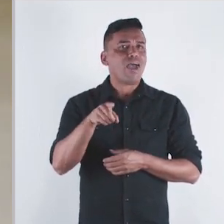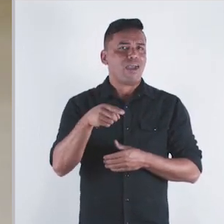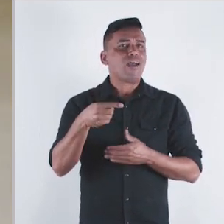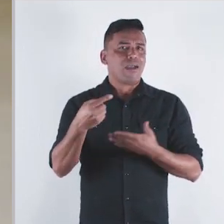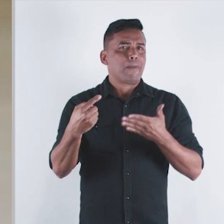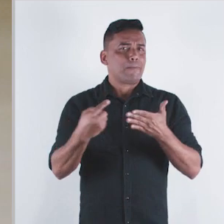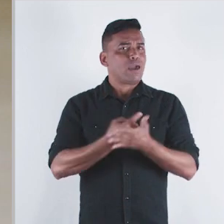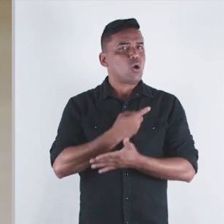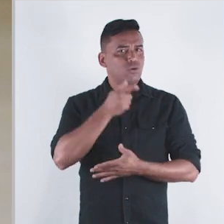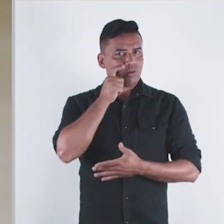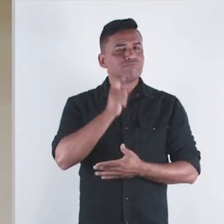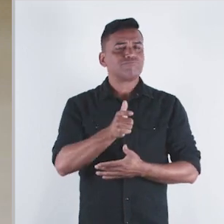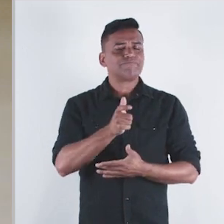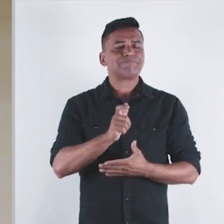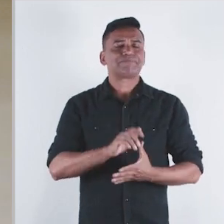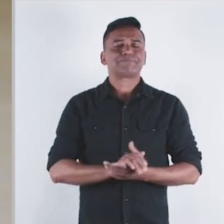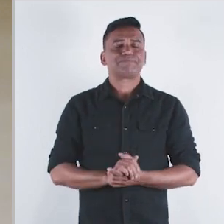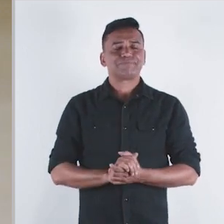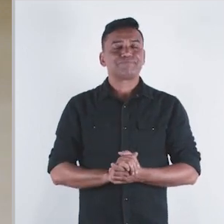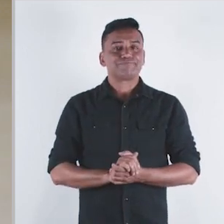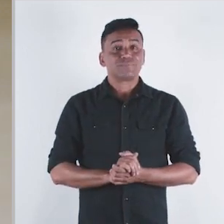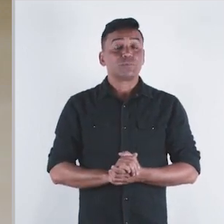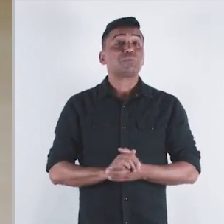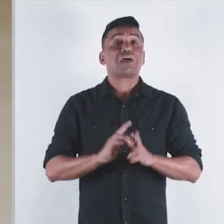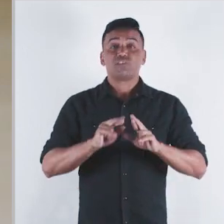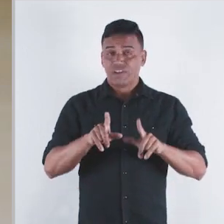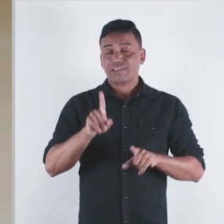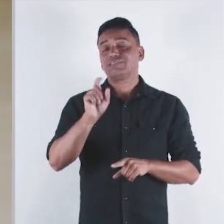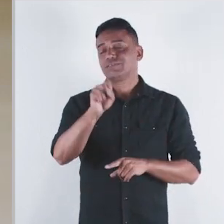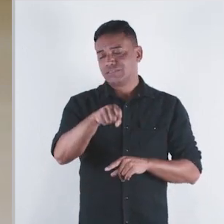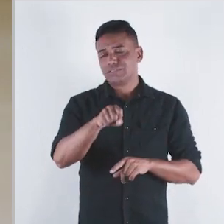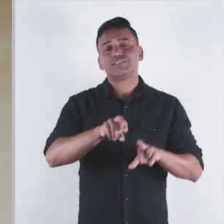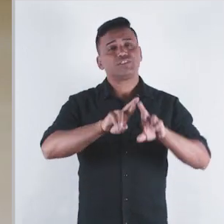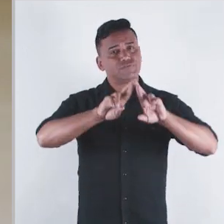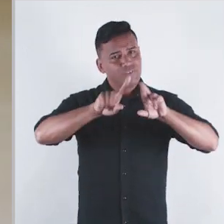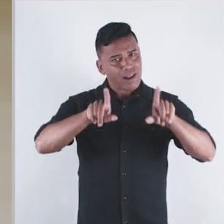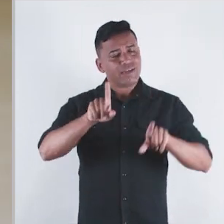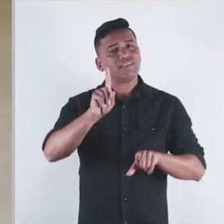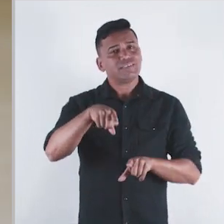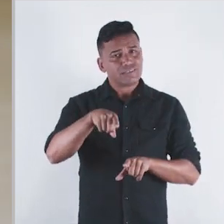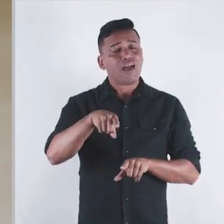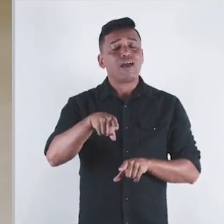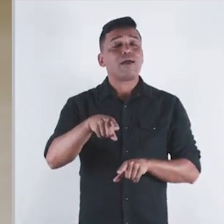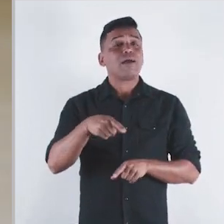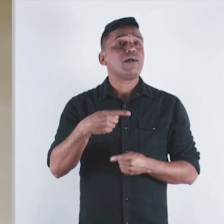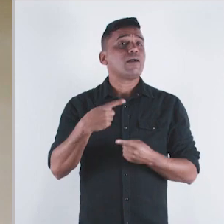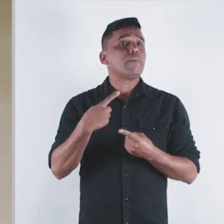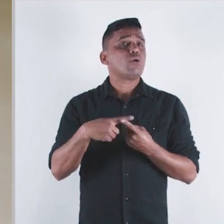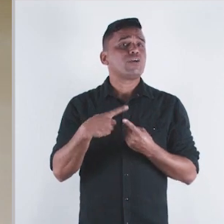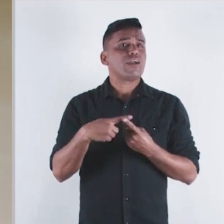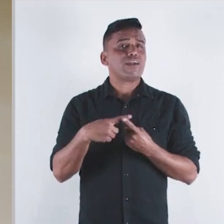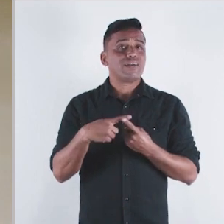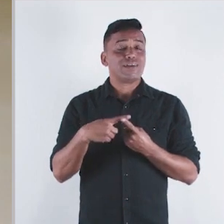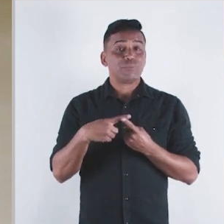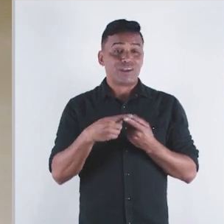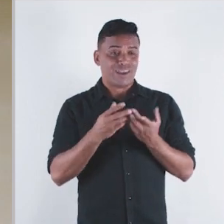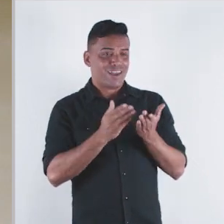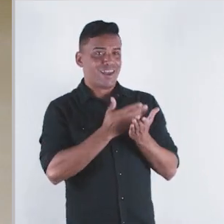né? Porque é diferente. É diferente de quê? É diferente de ler literatura no